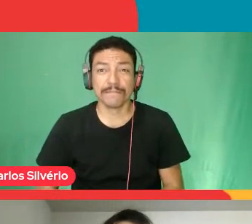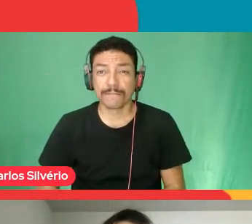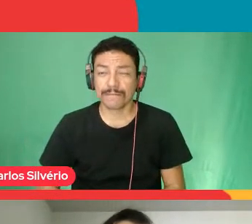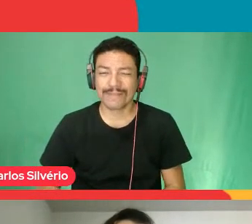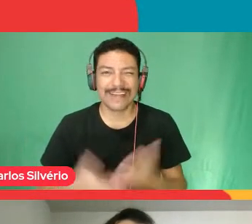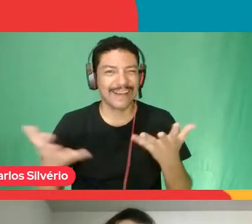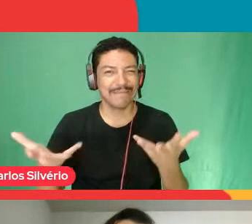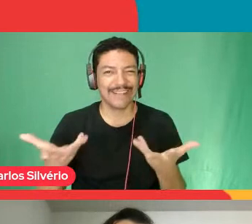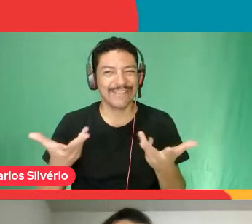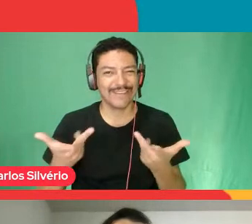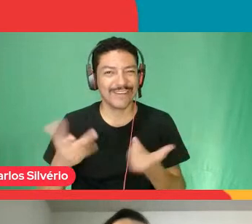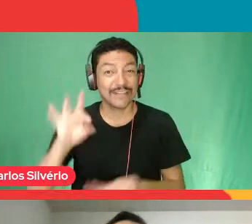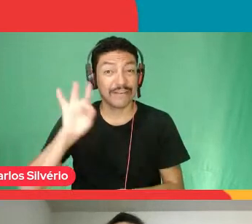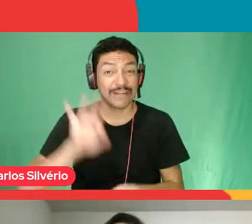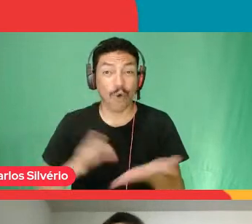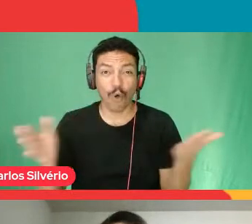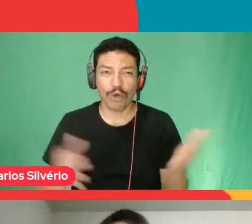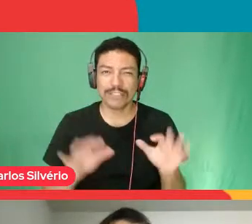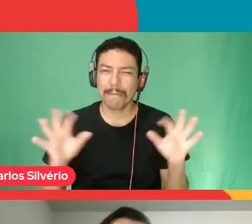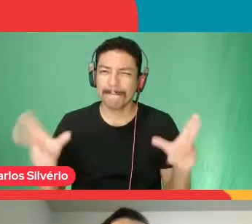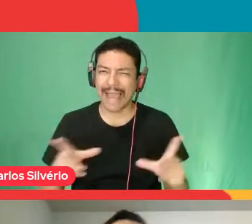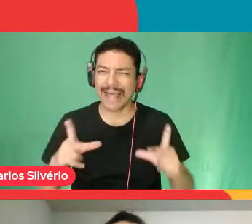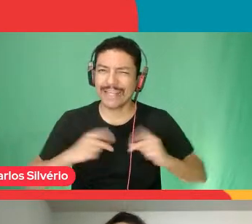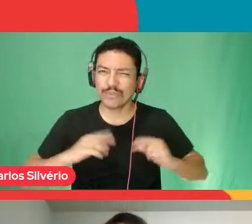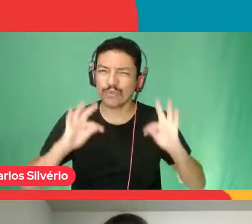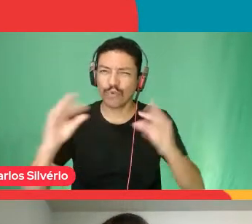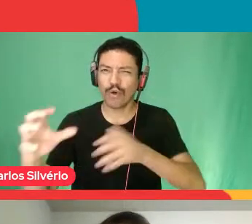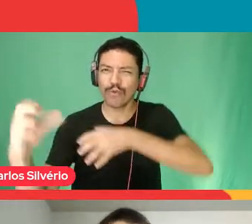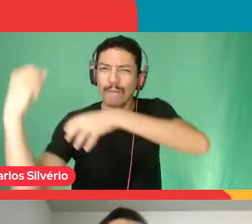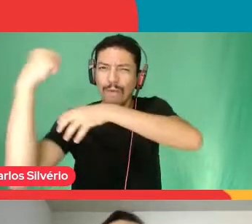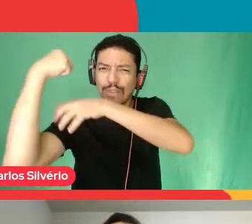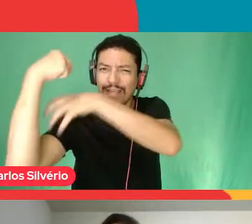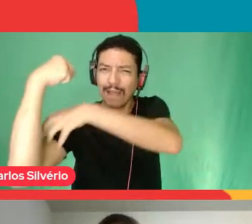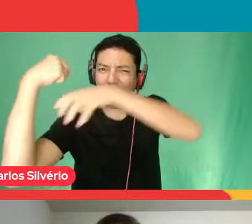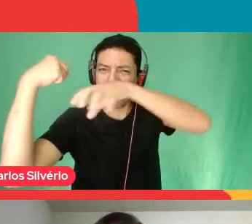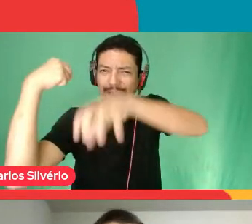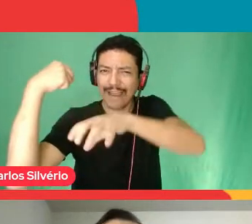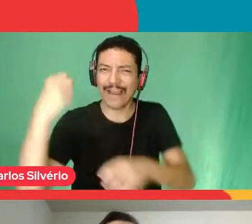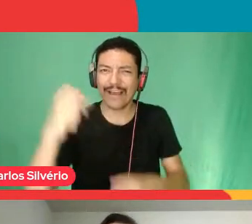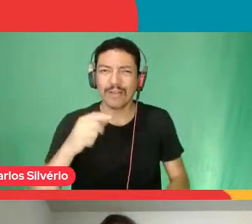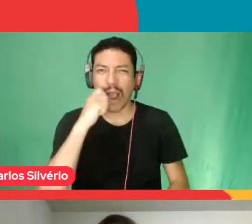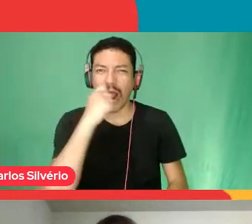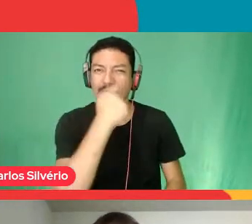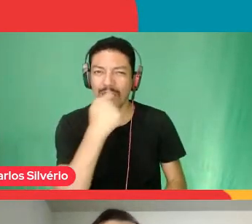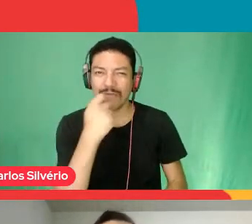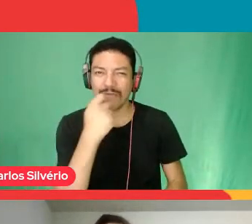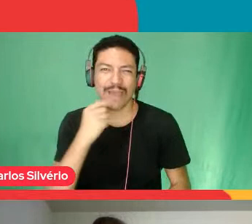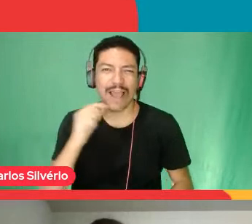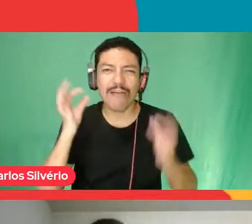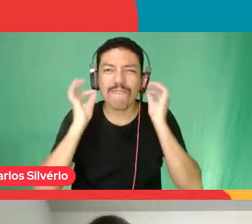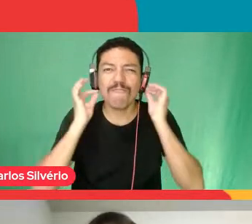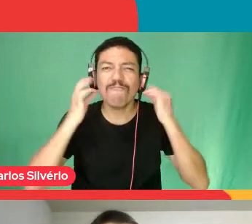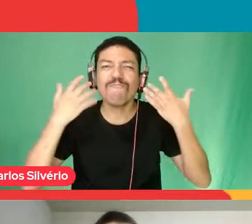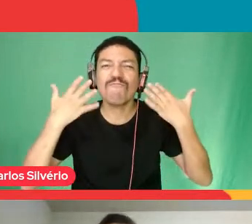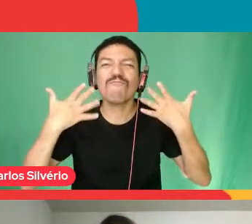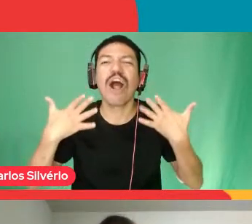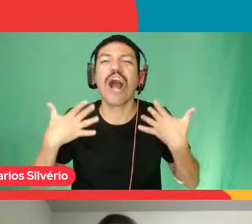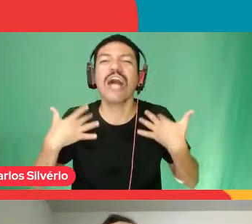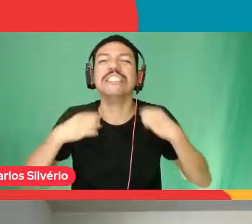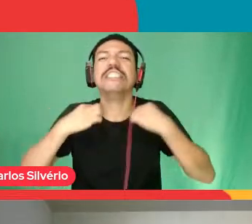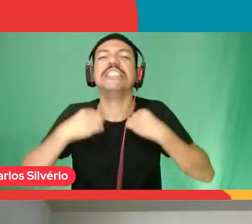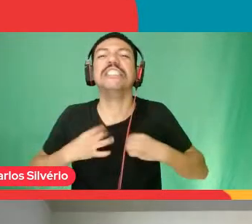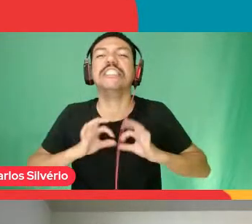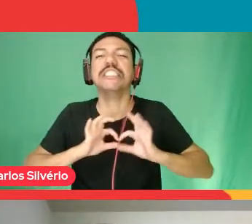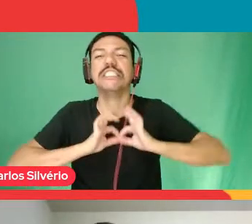Maravilhosa, realmente. Esse dia merece todo o empoderamento que a gente puder trazer. É batom vermelho, é brinco grande, é colar